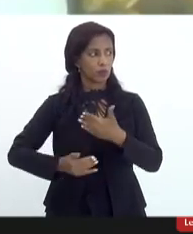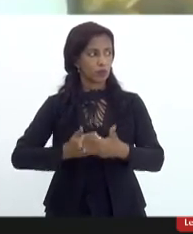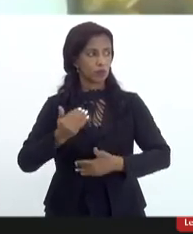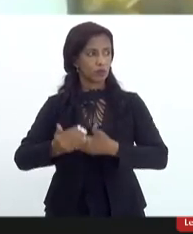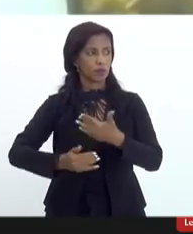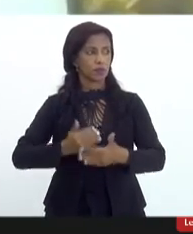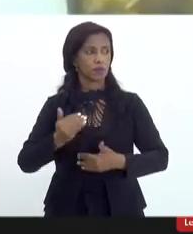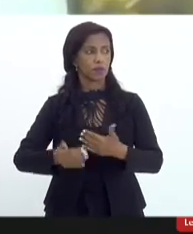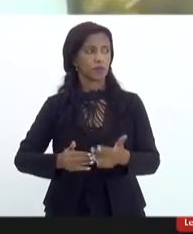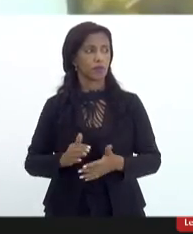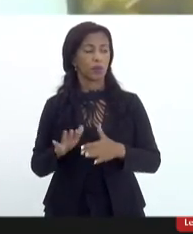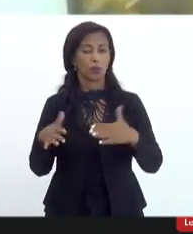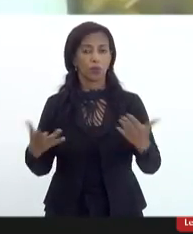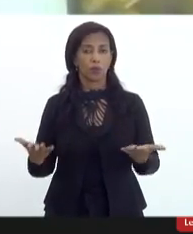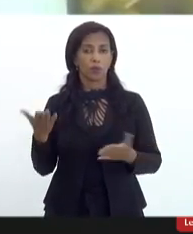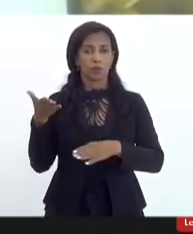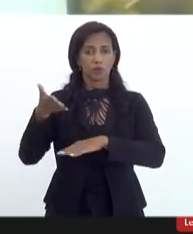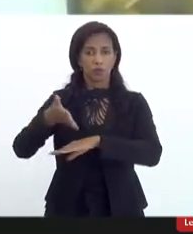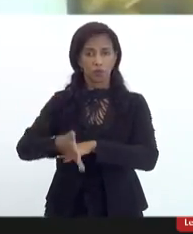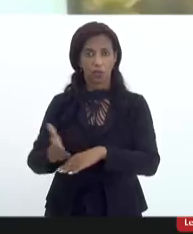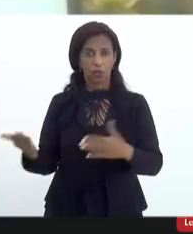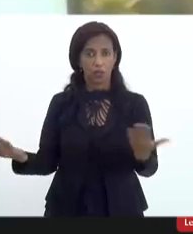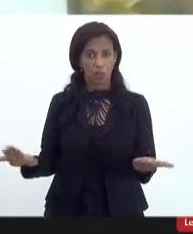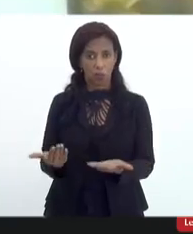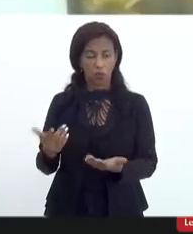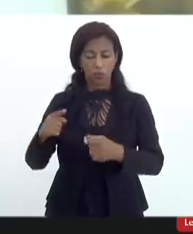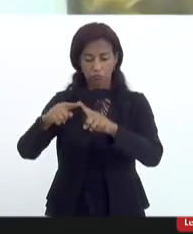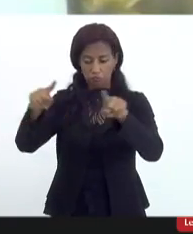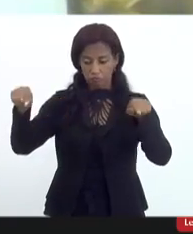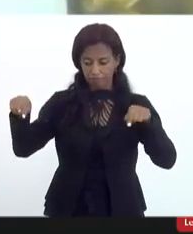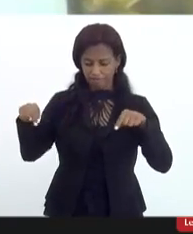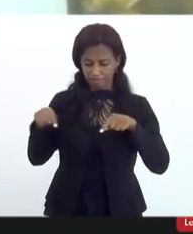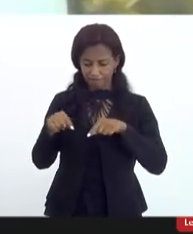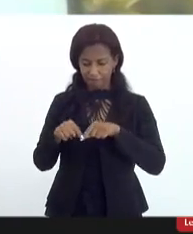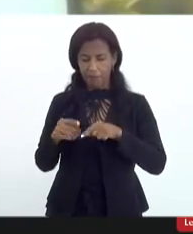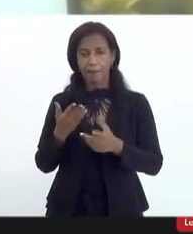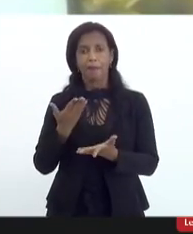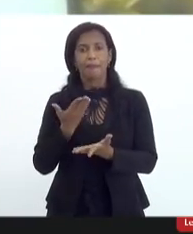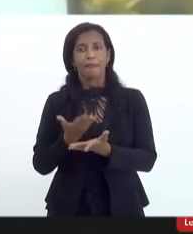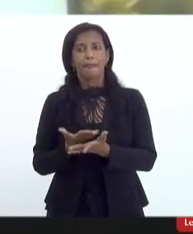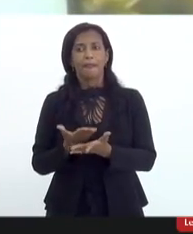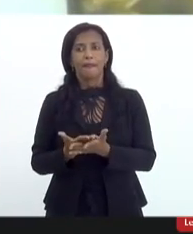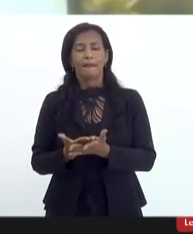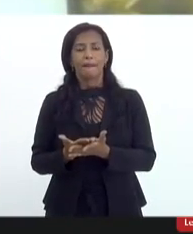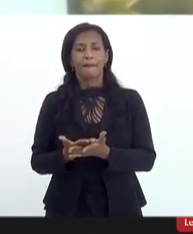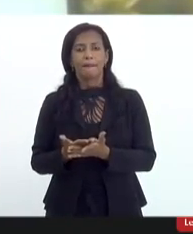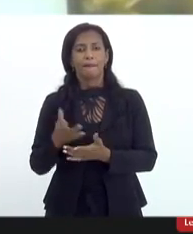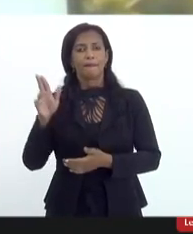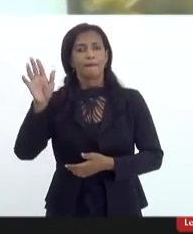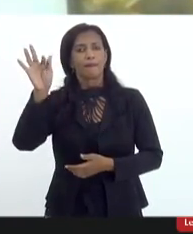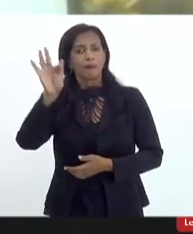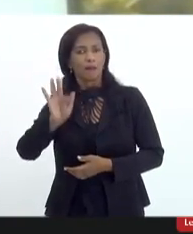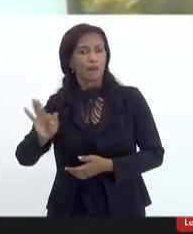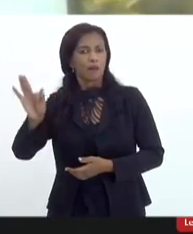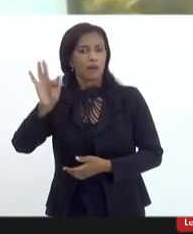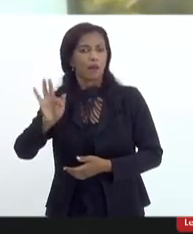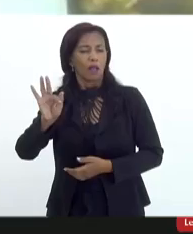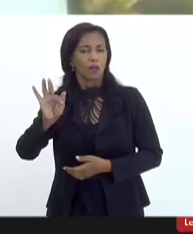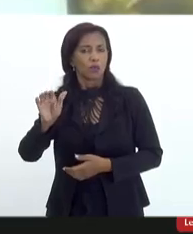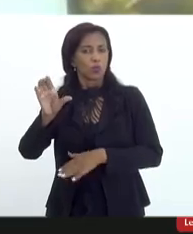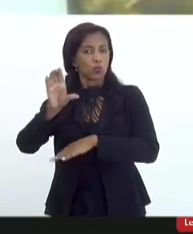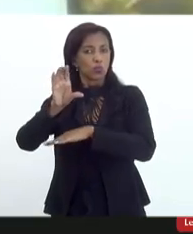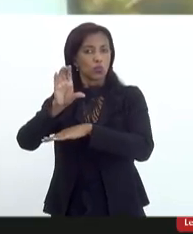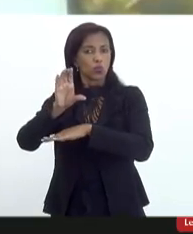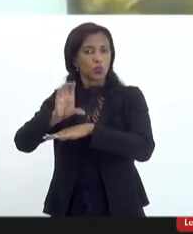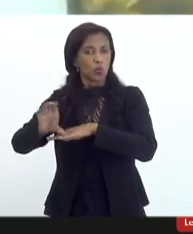Sucessivamente. Quando a gente entra hoje numa sala de aula de uma universidade, num curso de